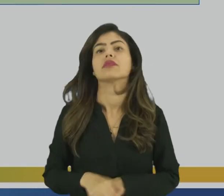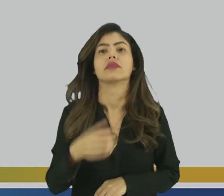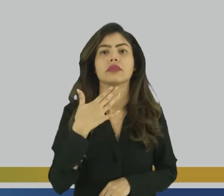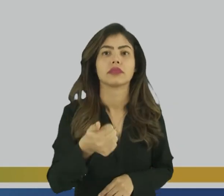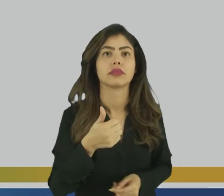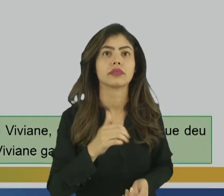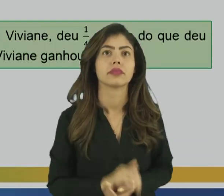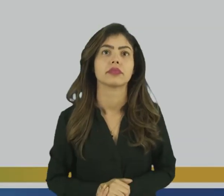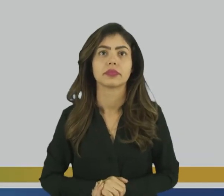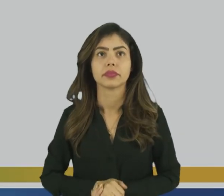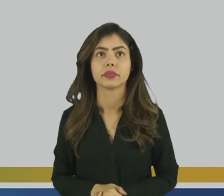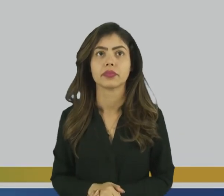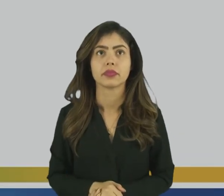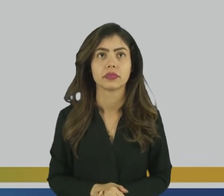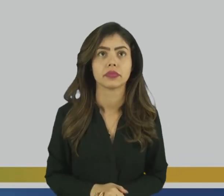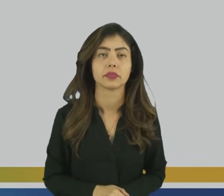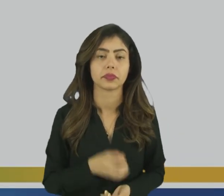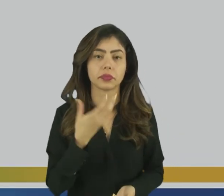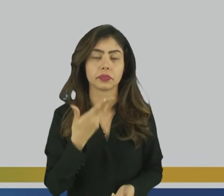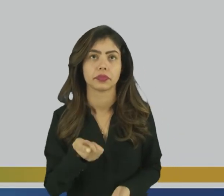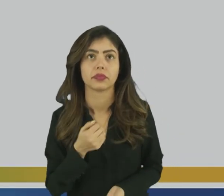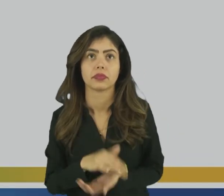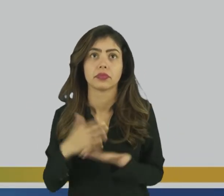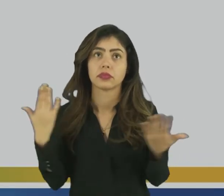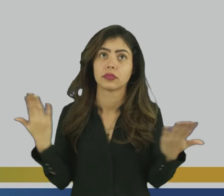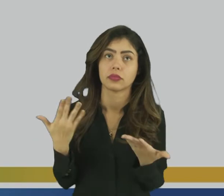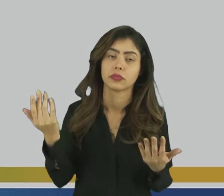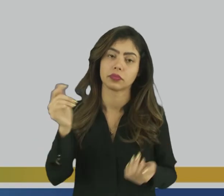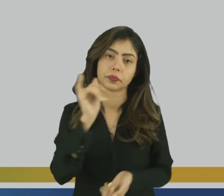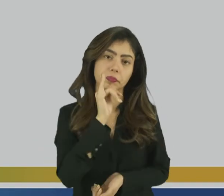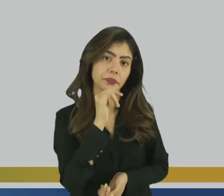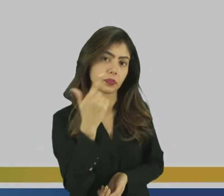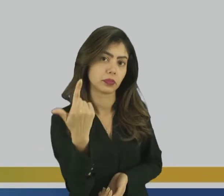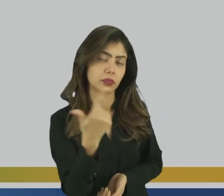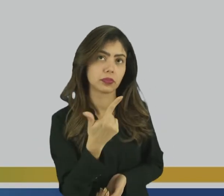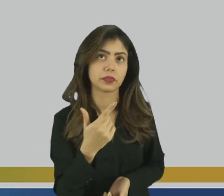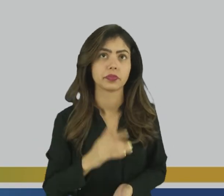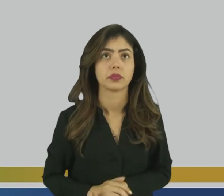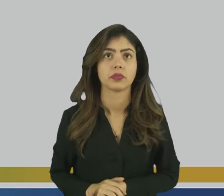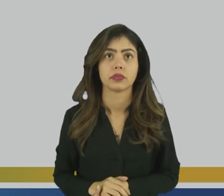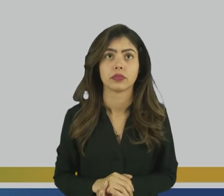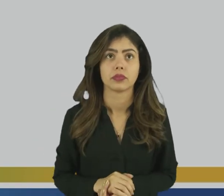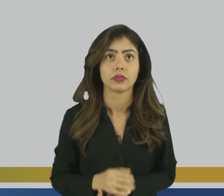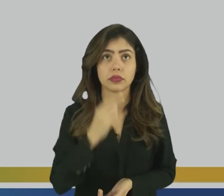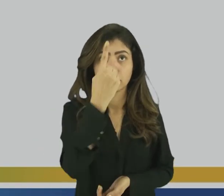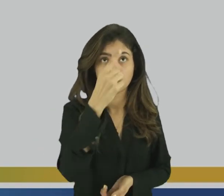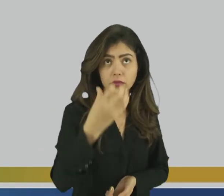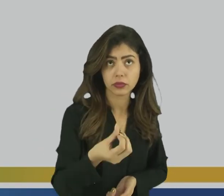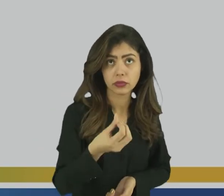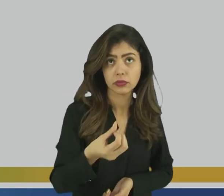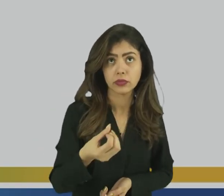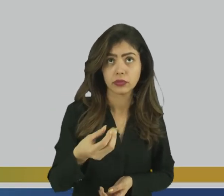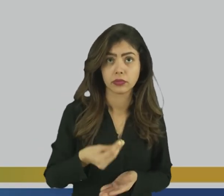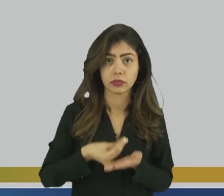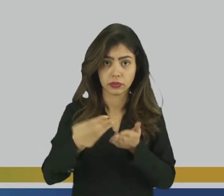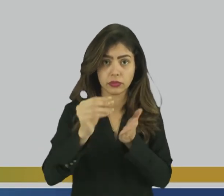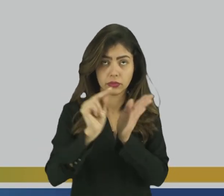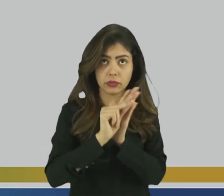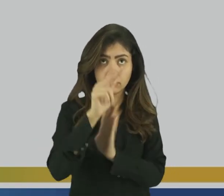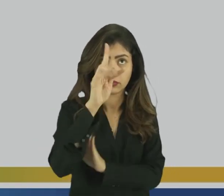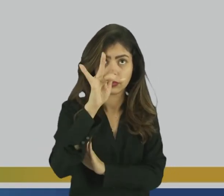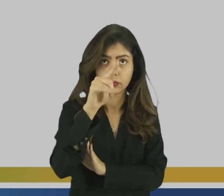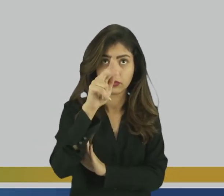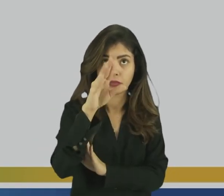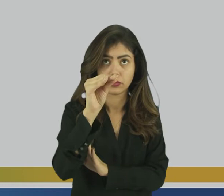Beleza? Muito bem, ó. Para o exemplo 2, nós vamos ter o quê? Ó, André deu um cesto de figurinhas da sua